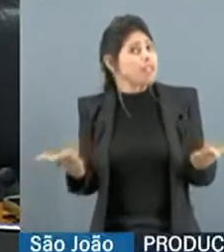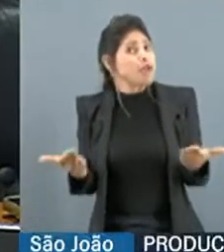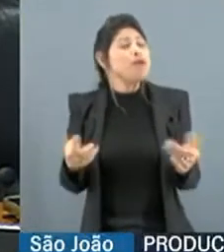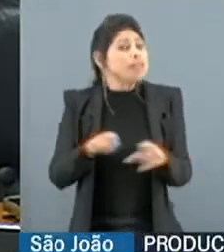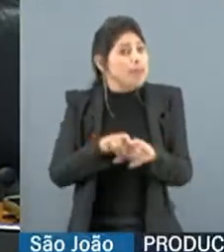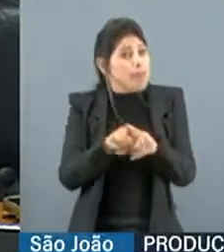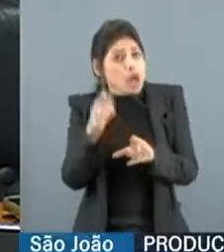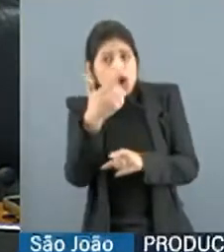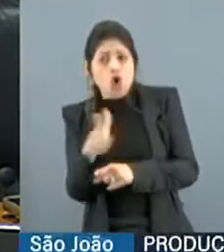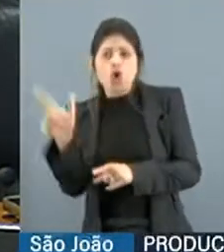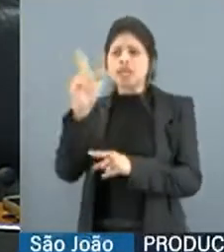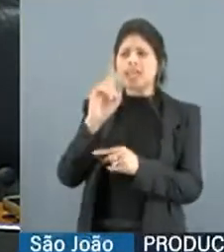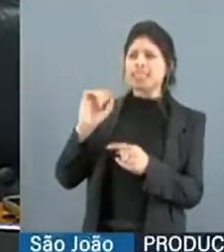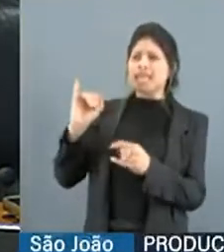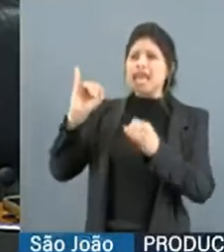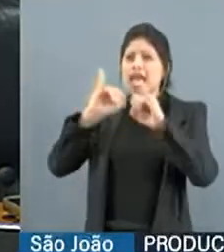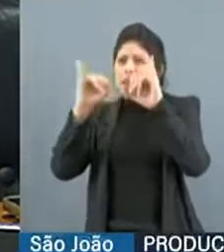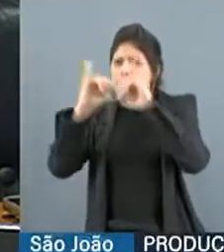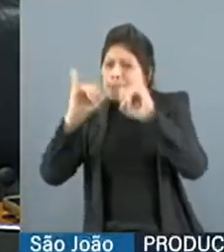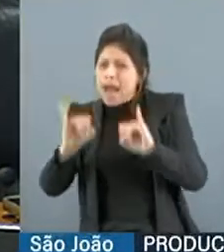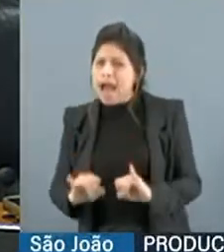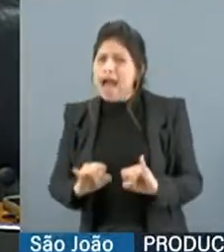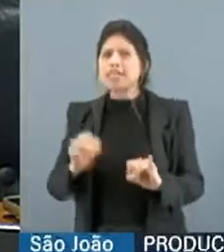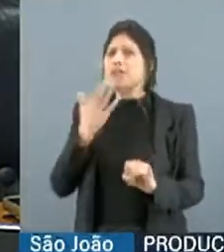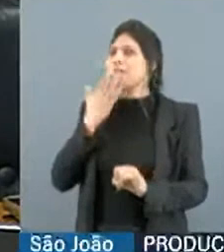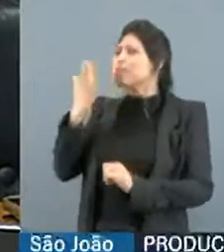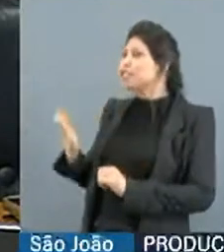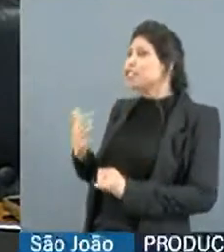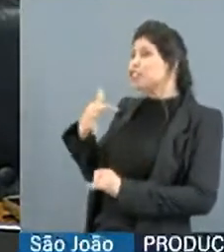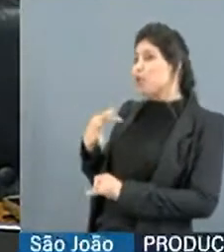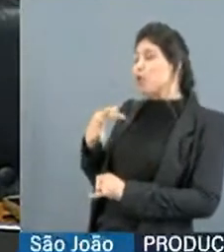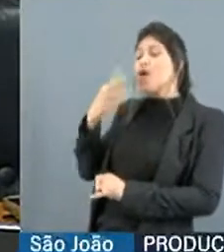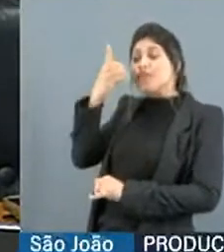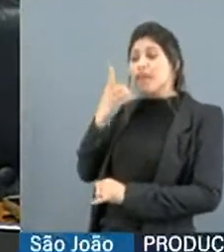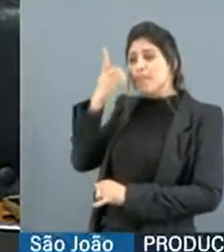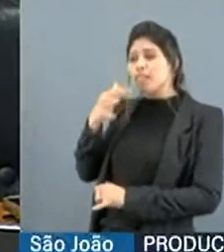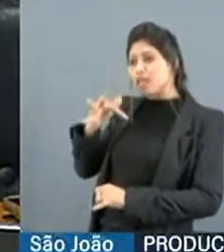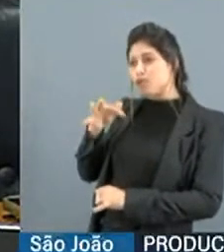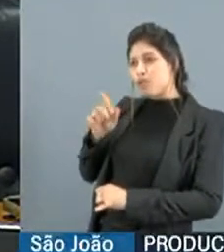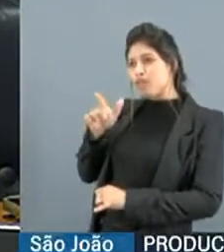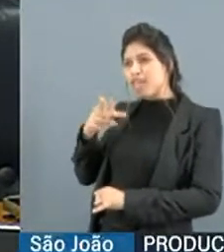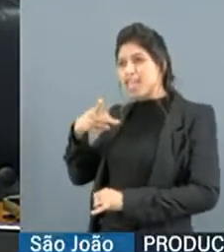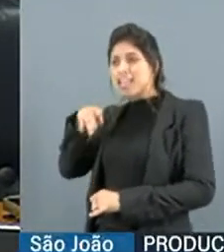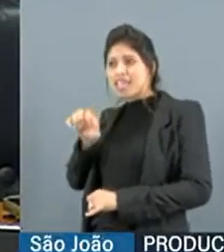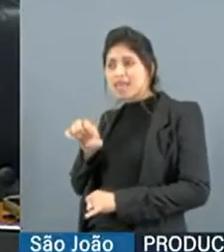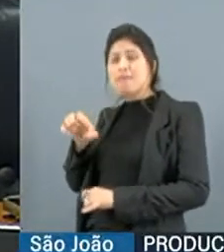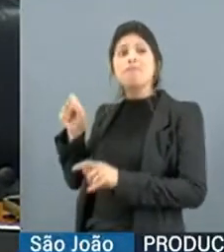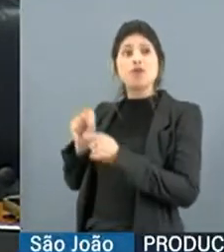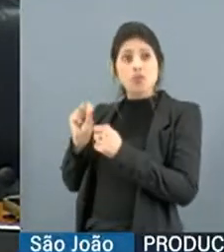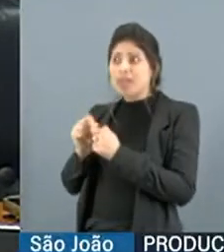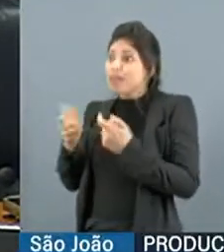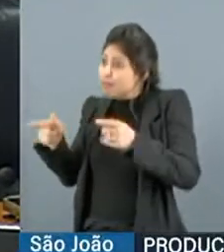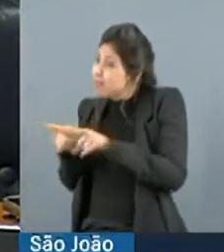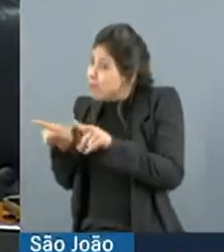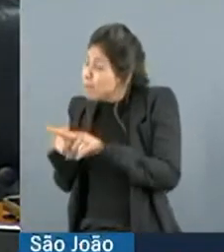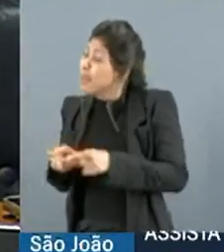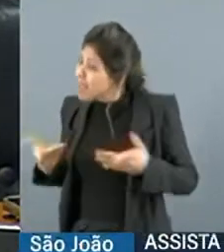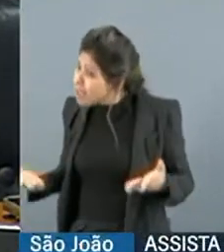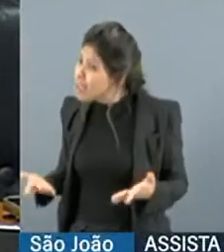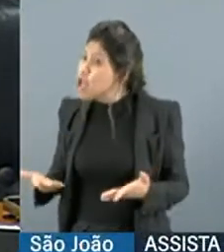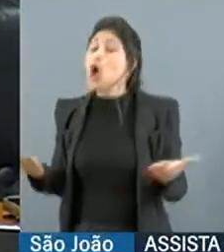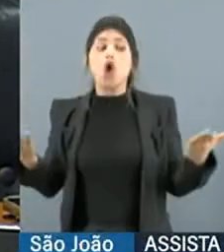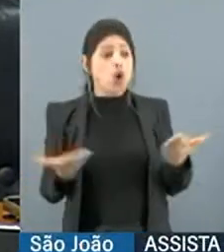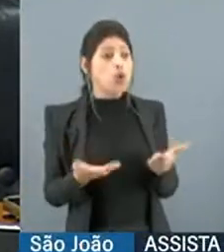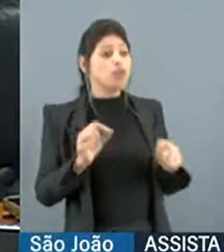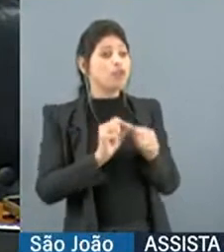Cadê as imagens pedidas pelo deputado Felipe Barros, a relação da hospedagem, já que hoje ficou claro pelo